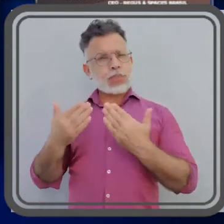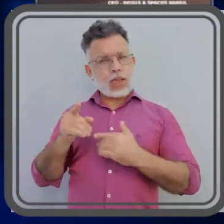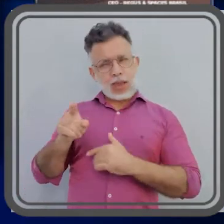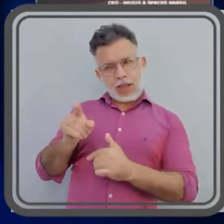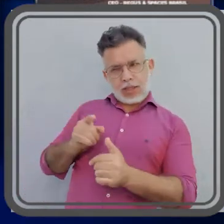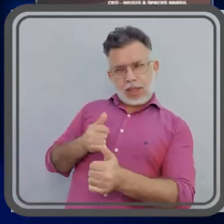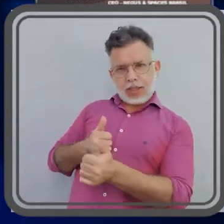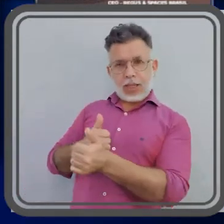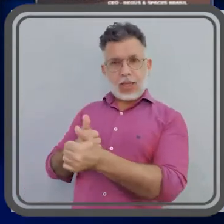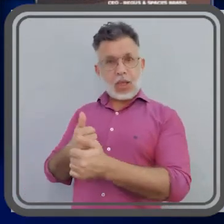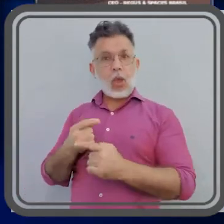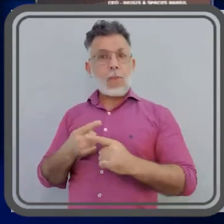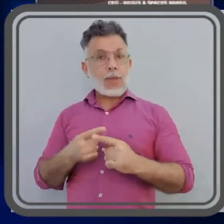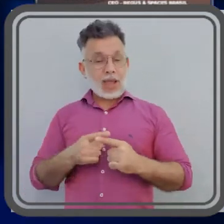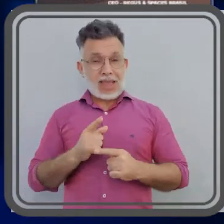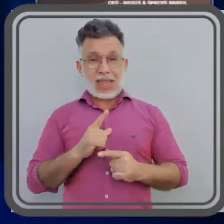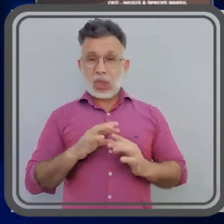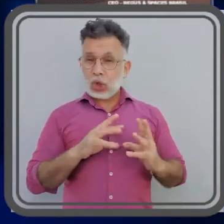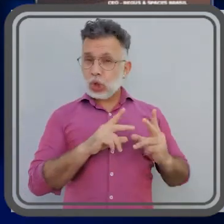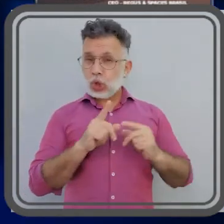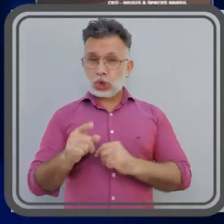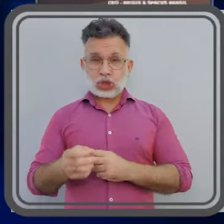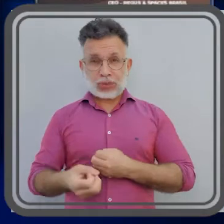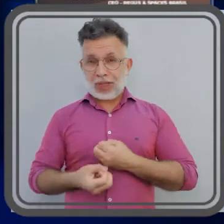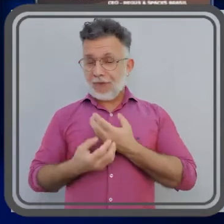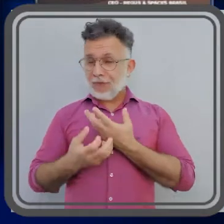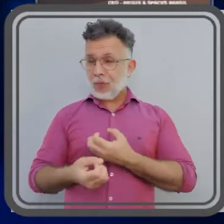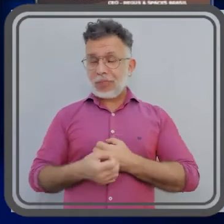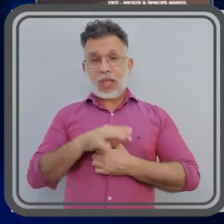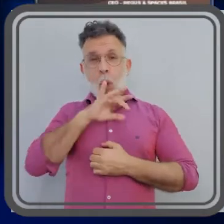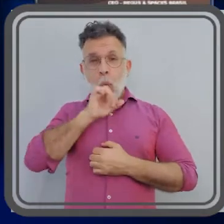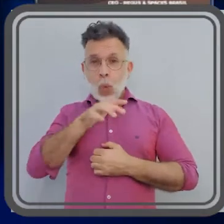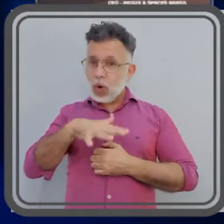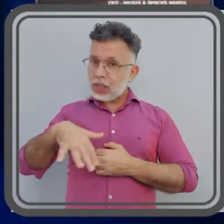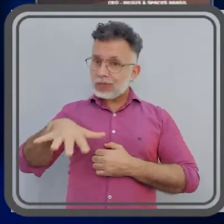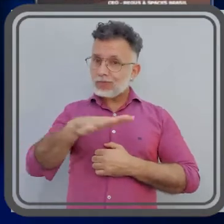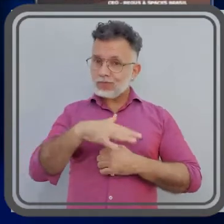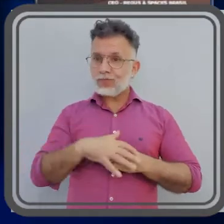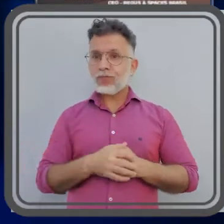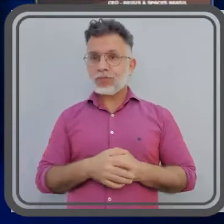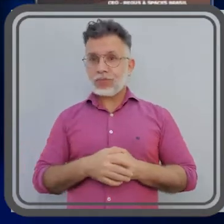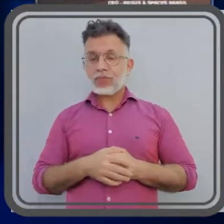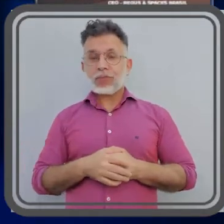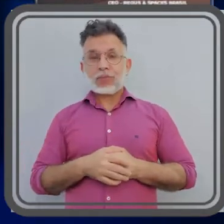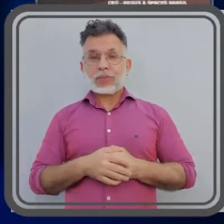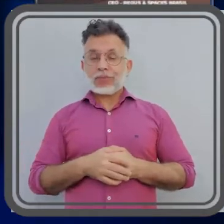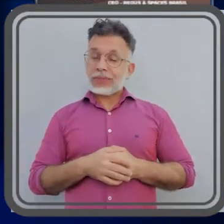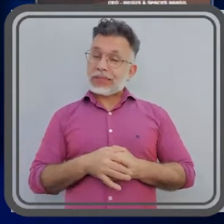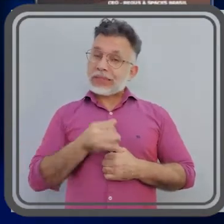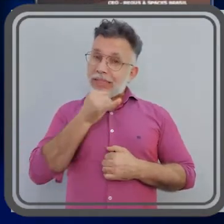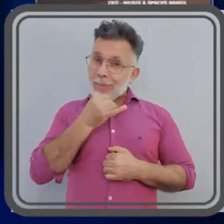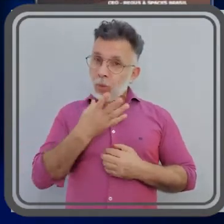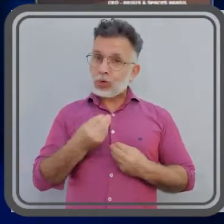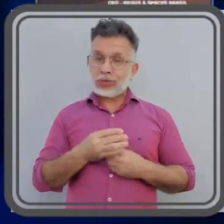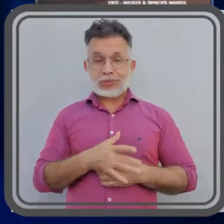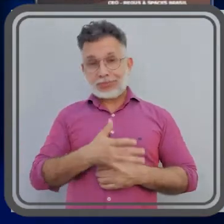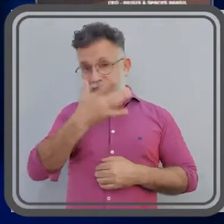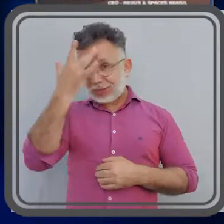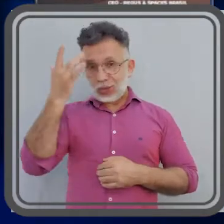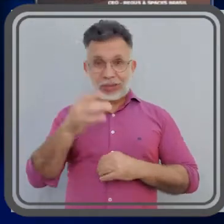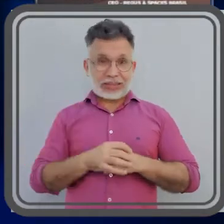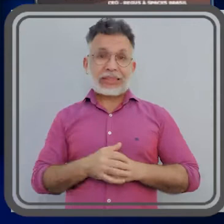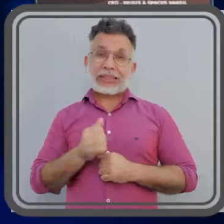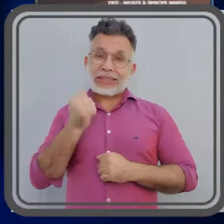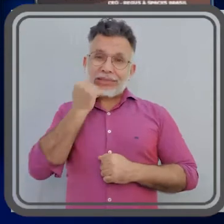porque tem todo tipo de informação ruim aí no meio. Usando bom português, assim, tem muito picareta também que